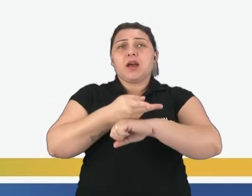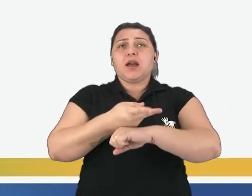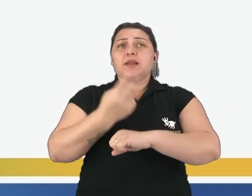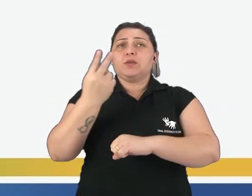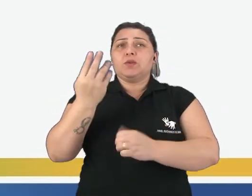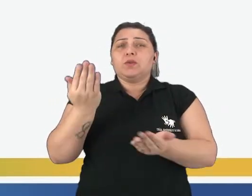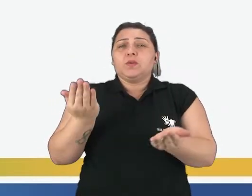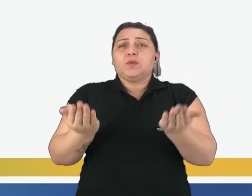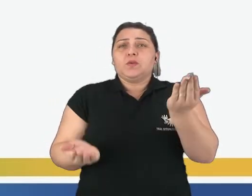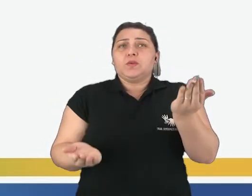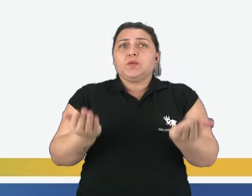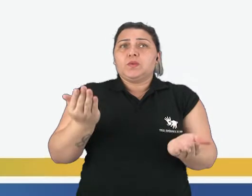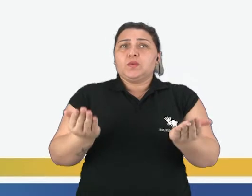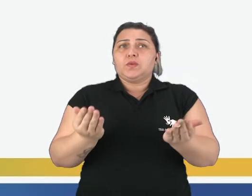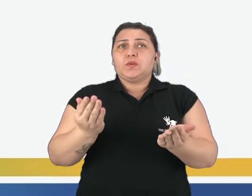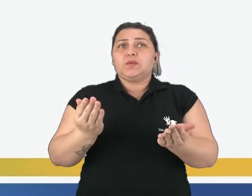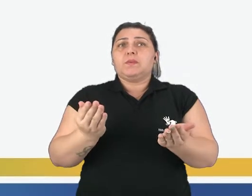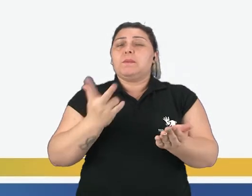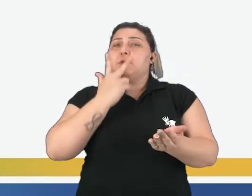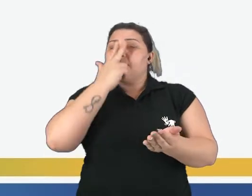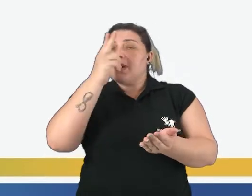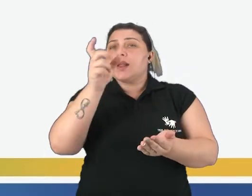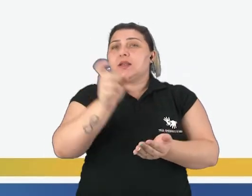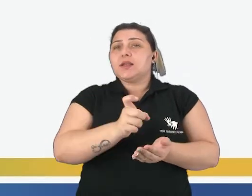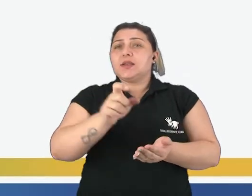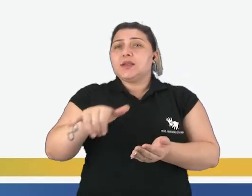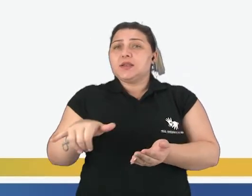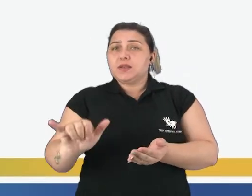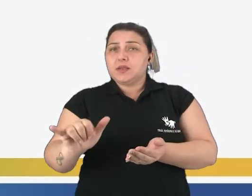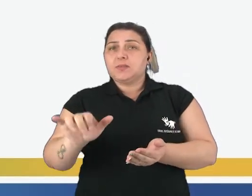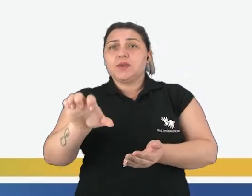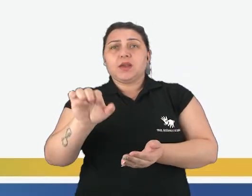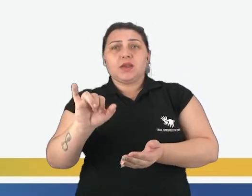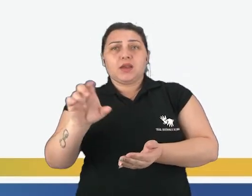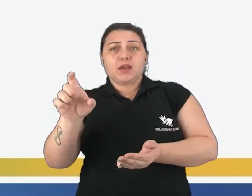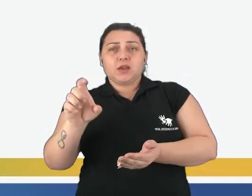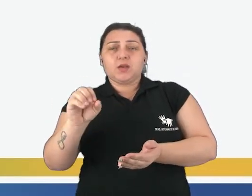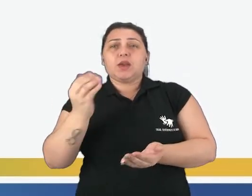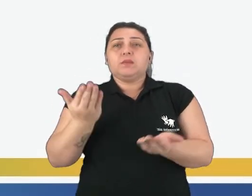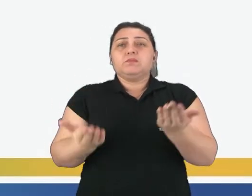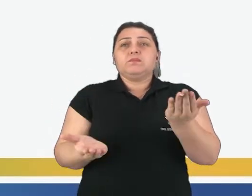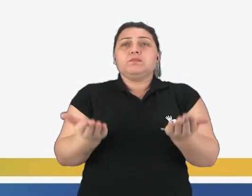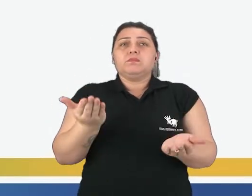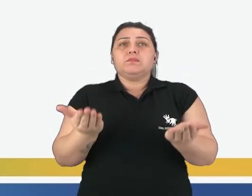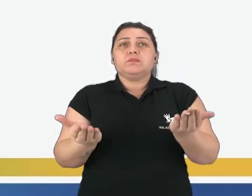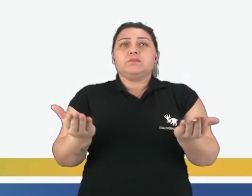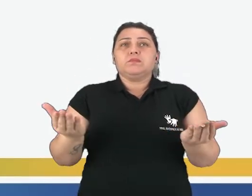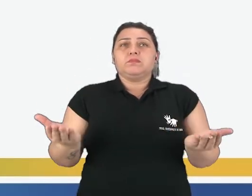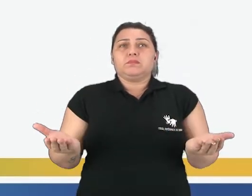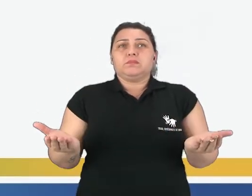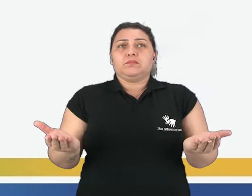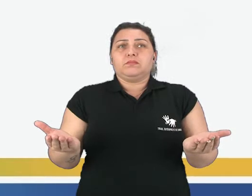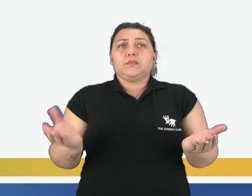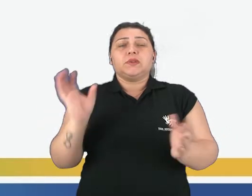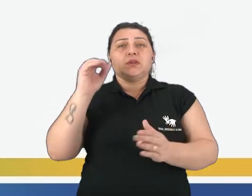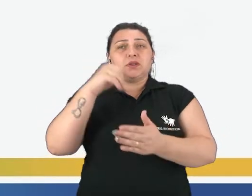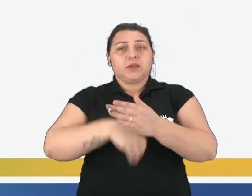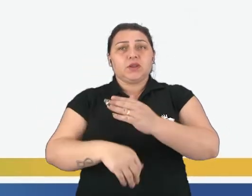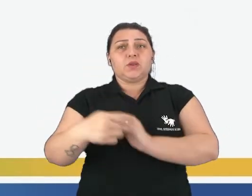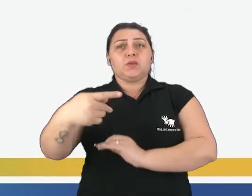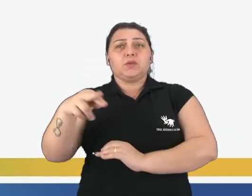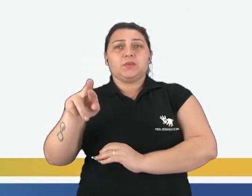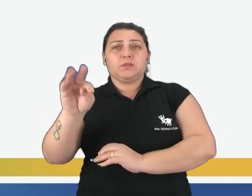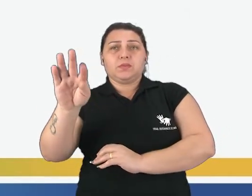né? Como se fosse um eixo X, um eixo Y, né? Que equilibra 2 pratos, e dentro de um prato